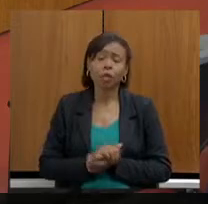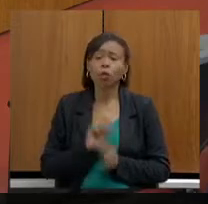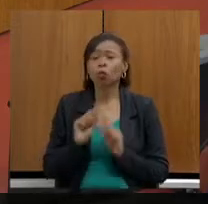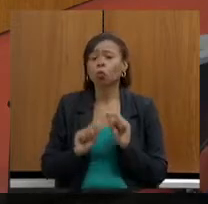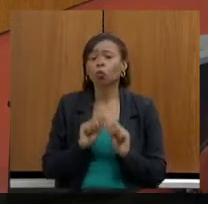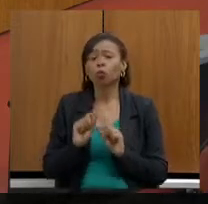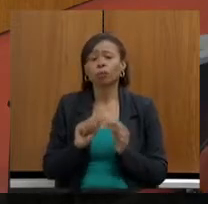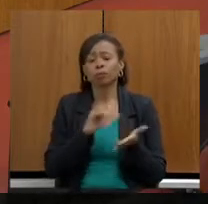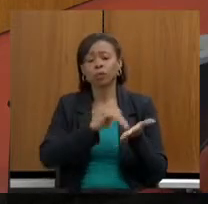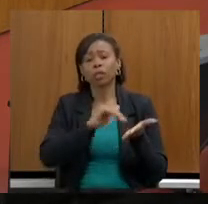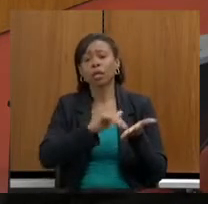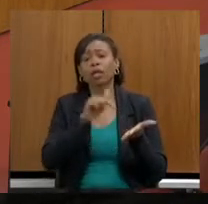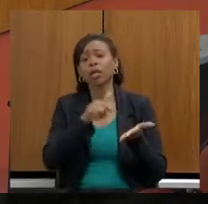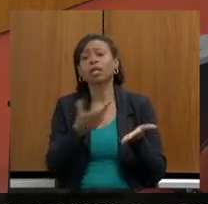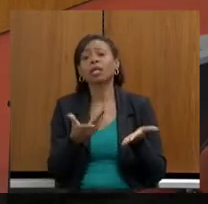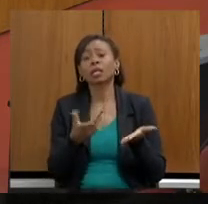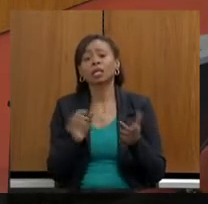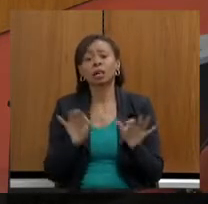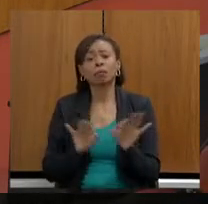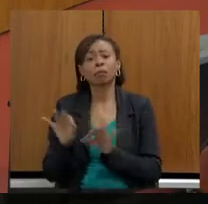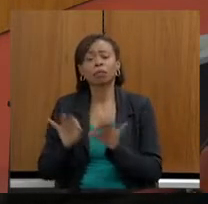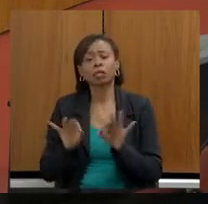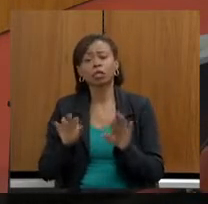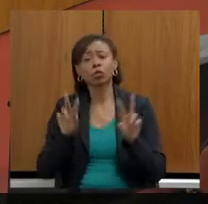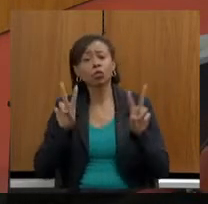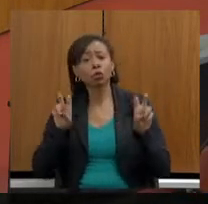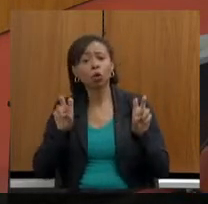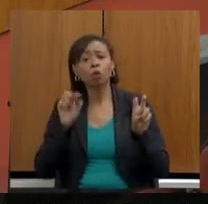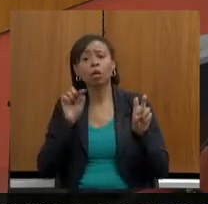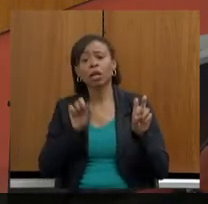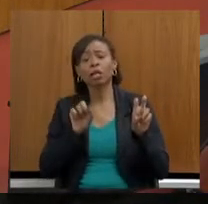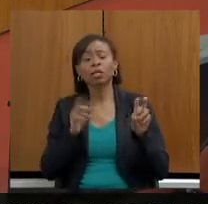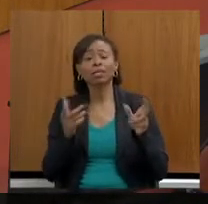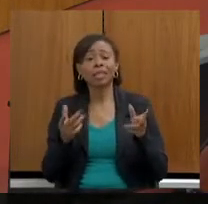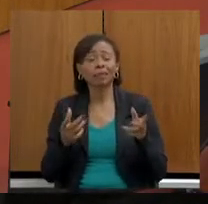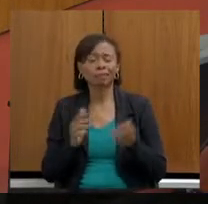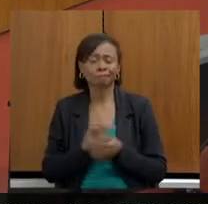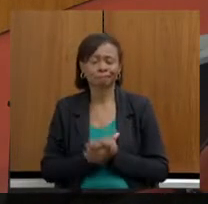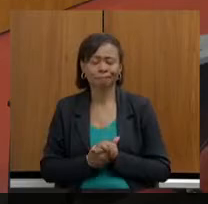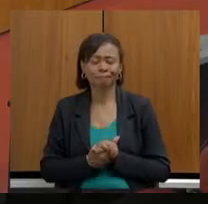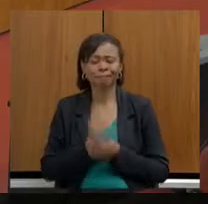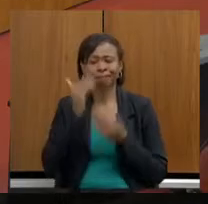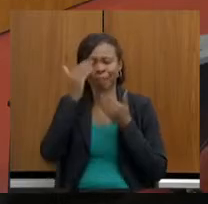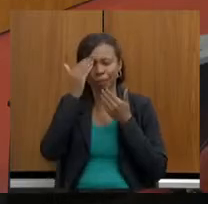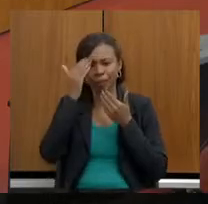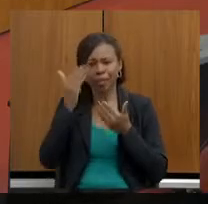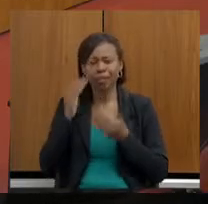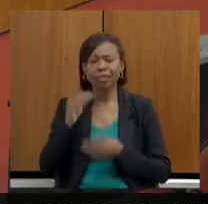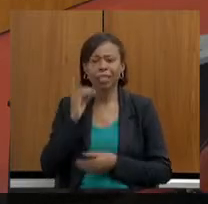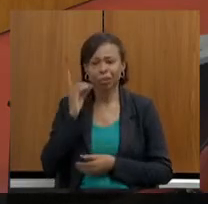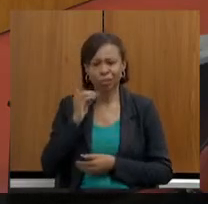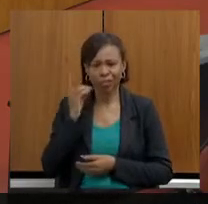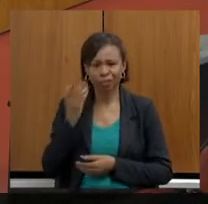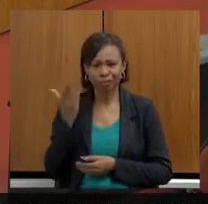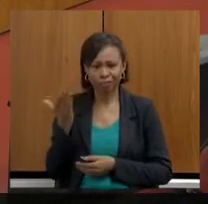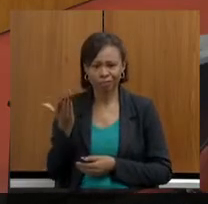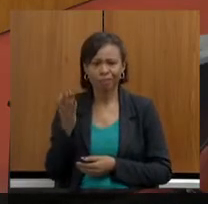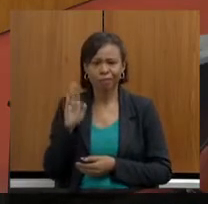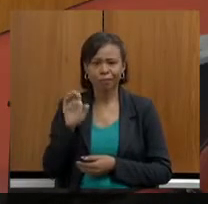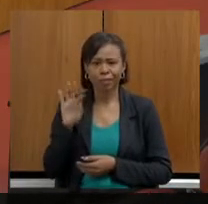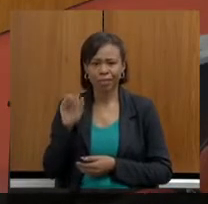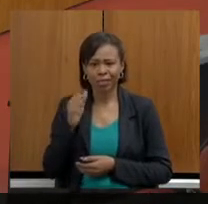que que a secretaria ela tem planejado em relação a essa temático Obrigado o deputado Betão